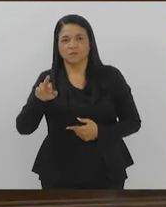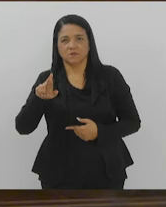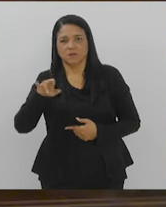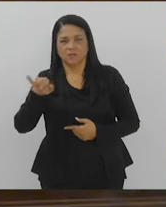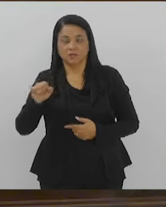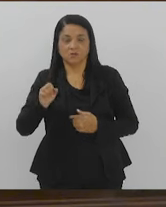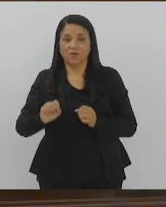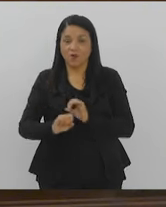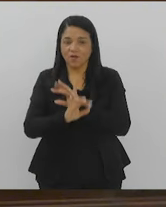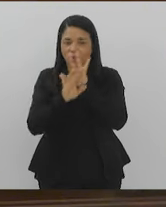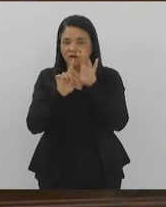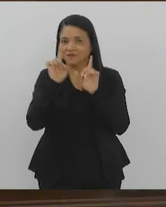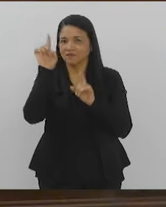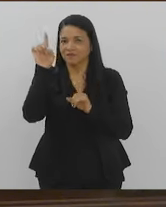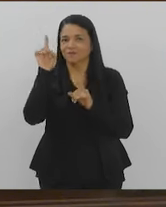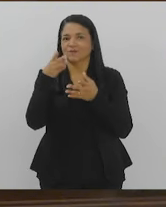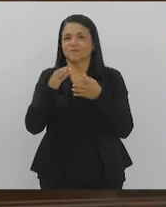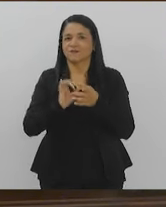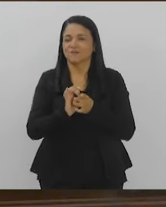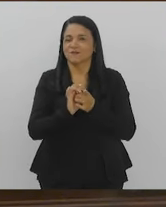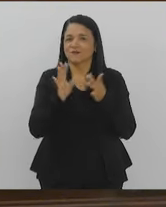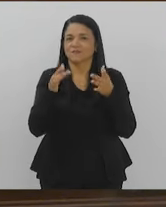licenciado para exercer